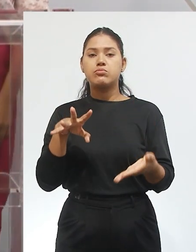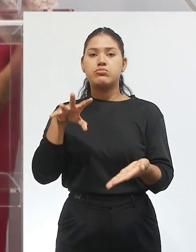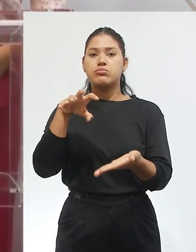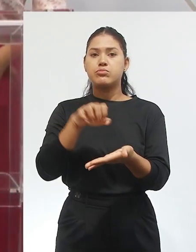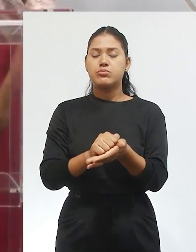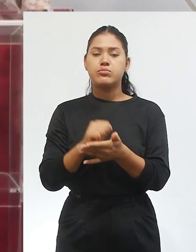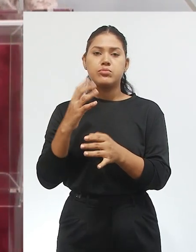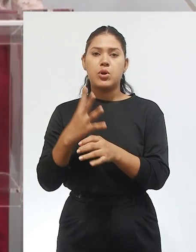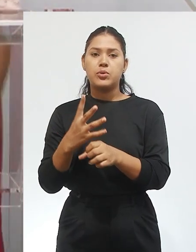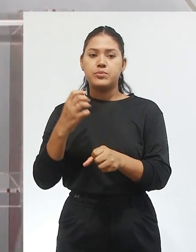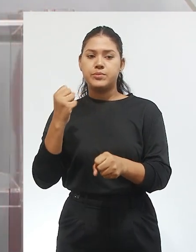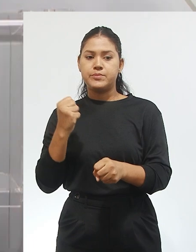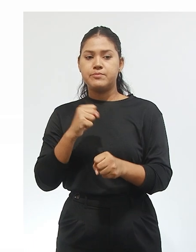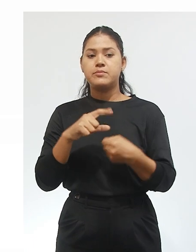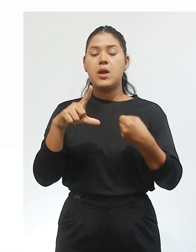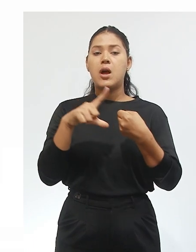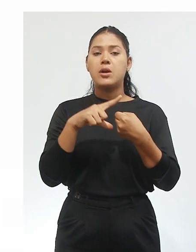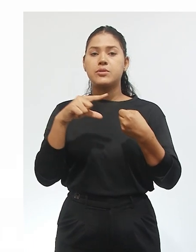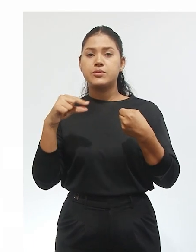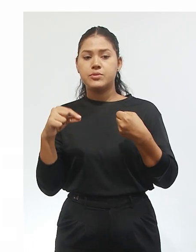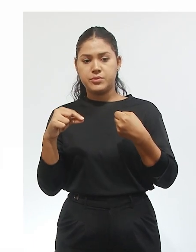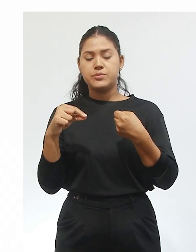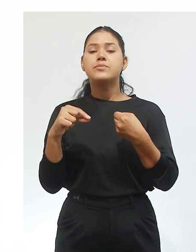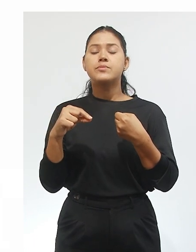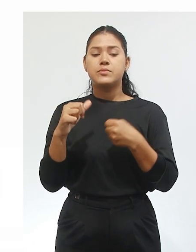Temos ali no artigo, vamos mostrar aqui,